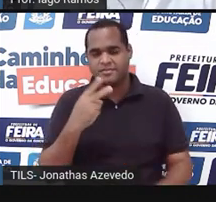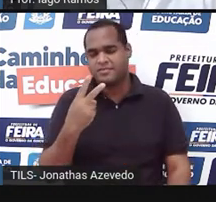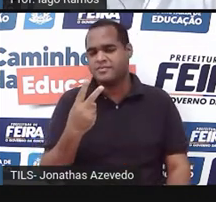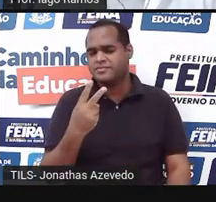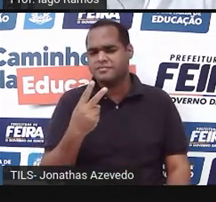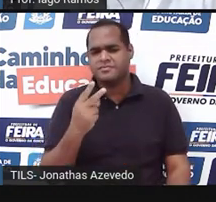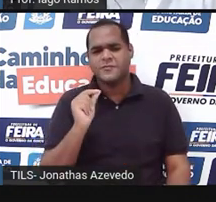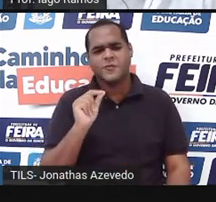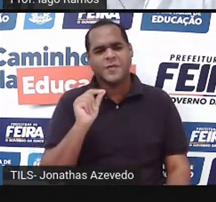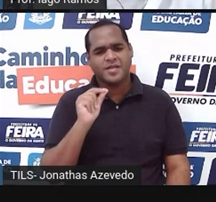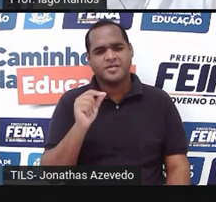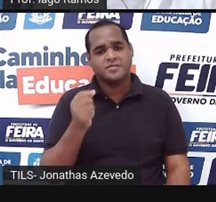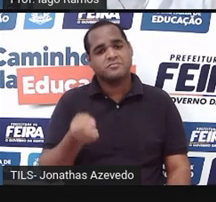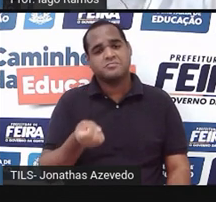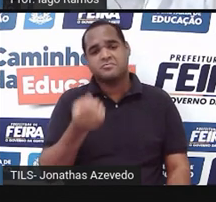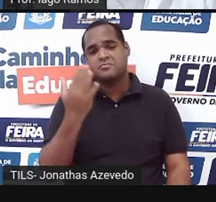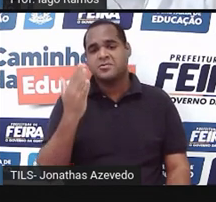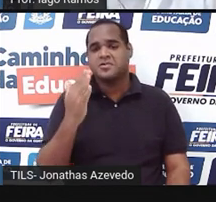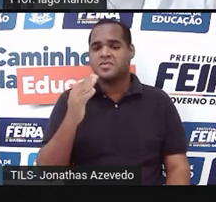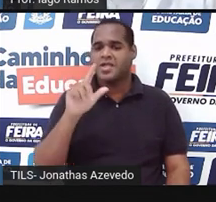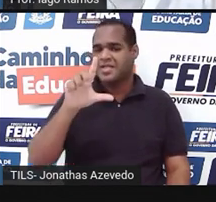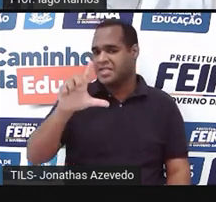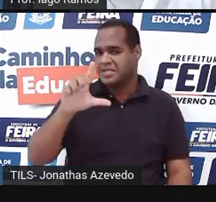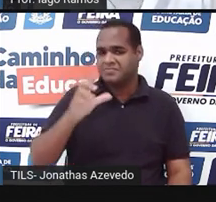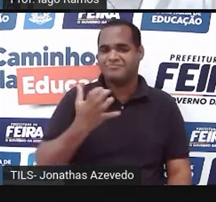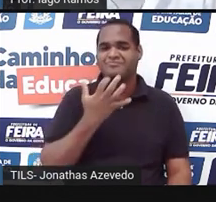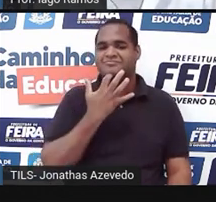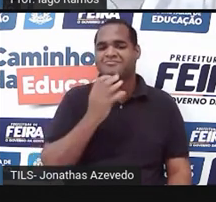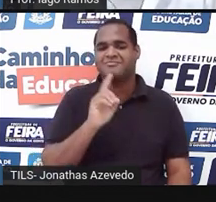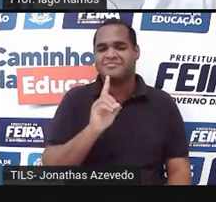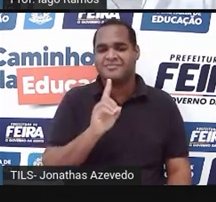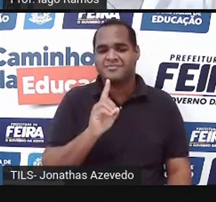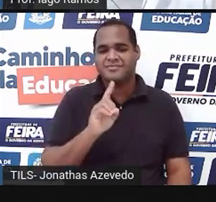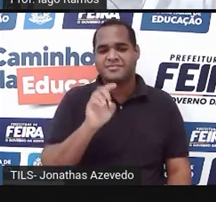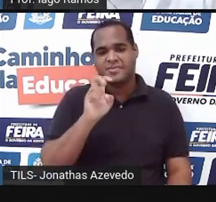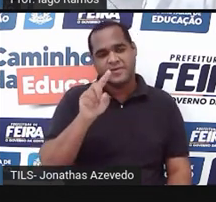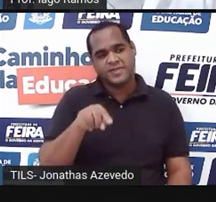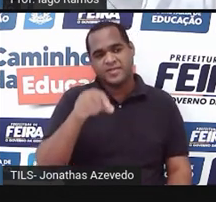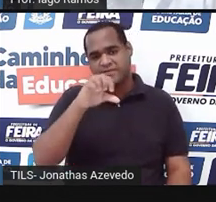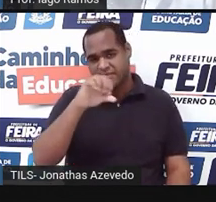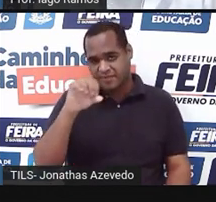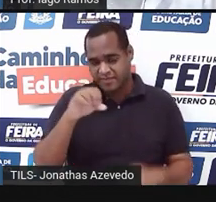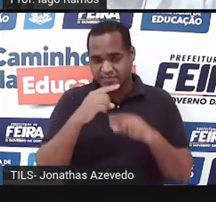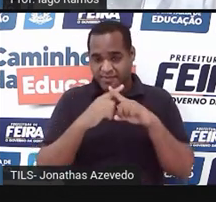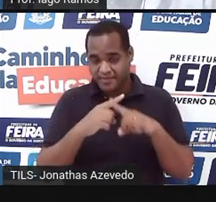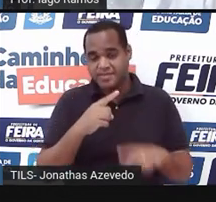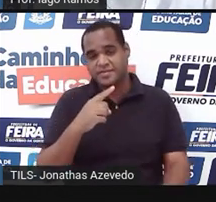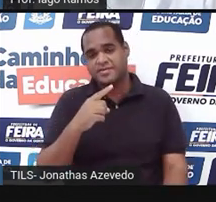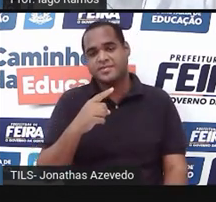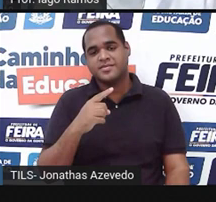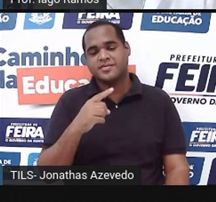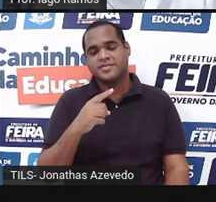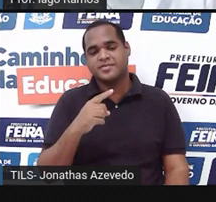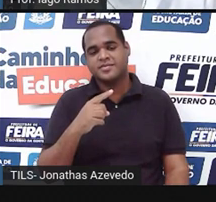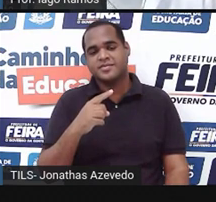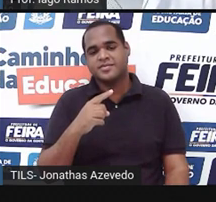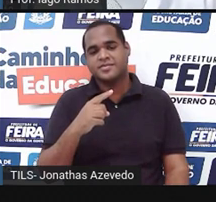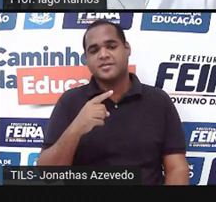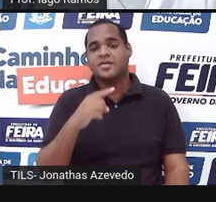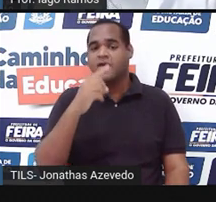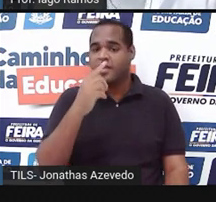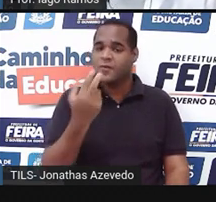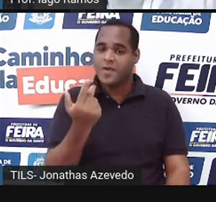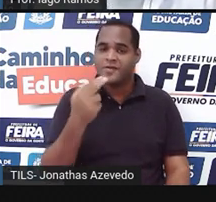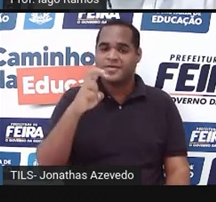x porque se x é a quantidade que você não conhece tá só que 5 e 99 vezes x é o mesmo que